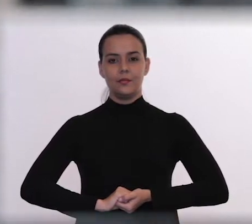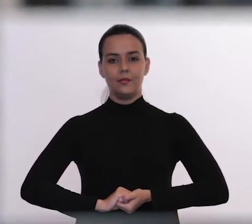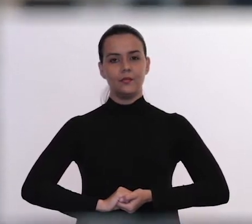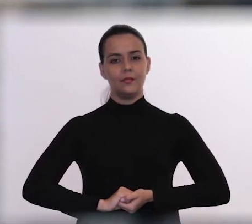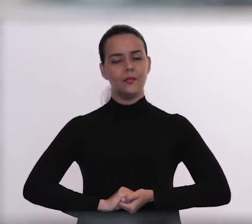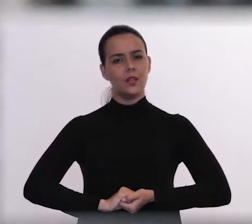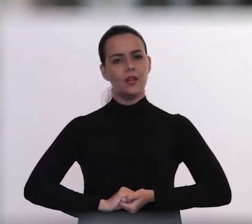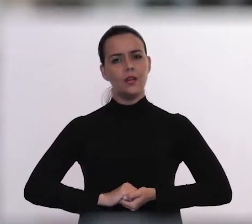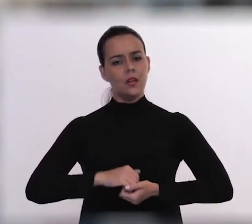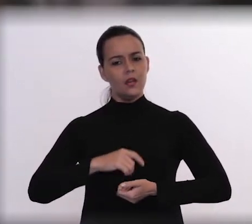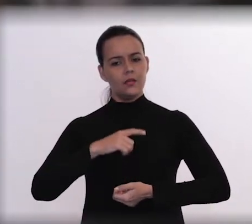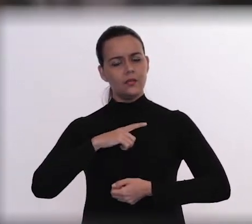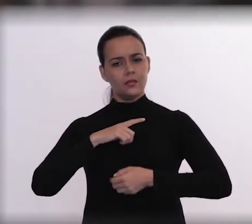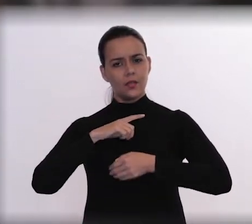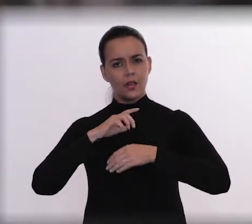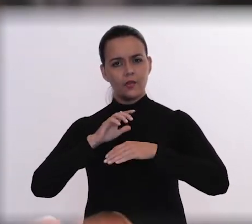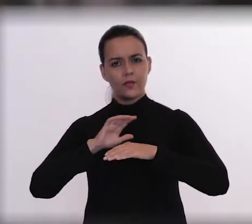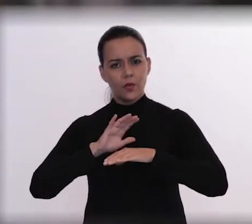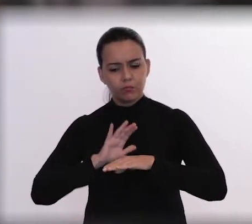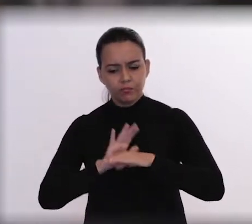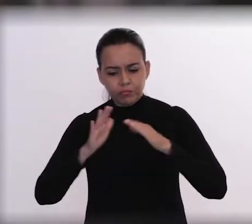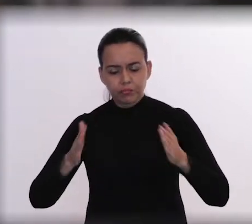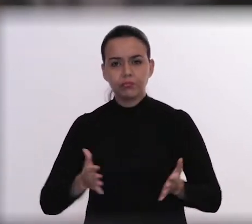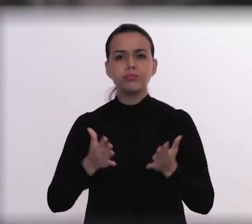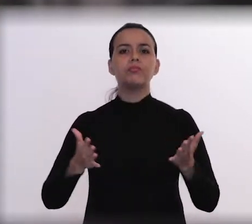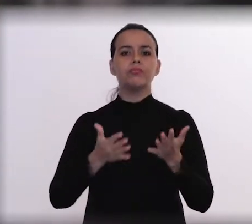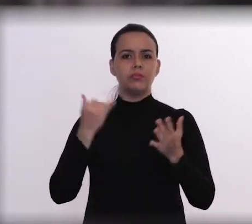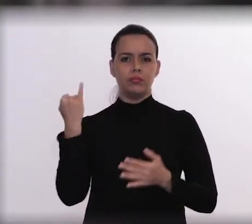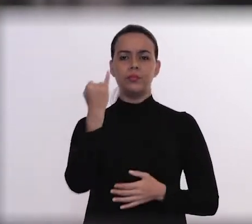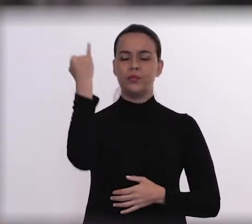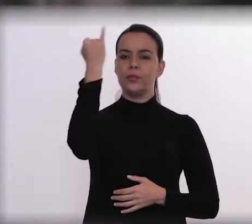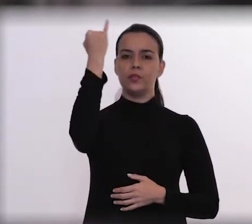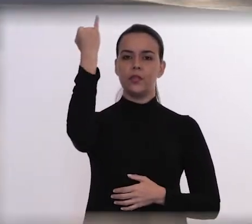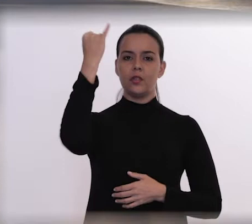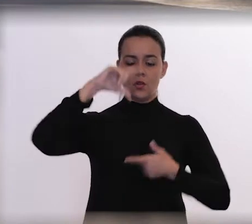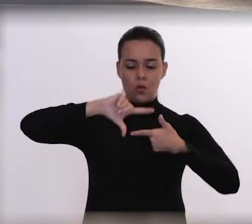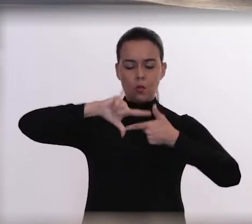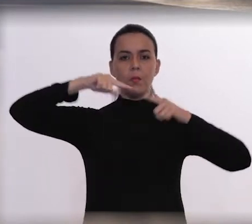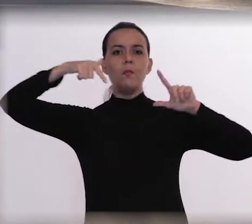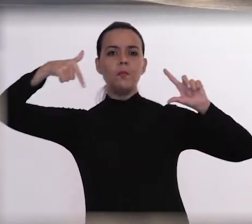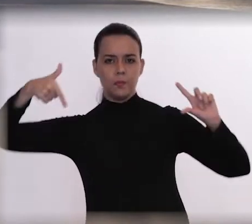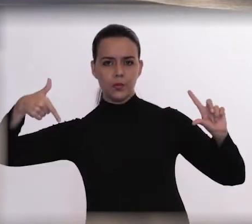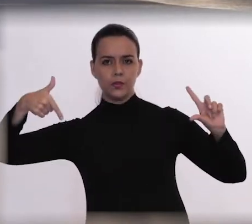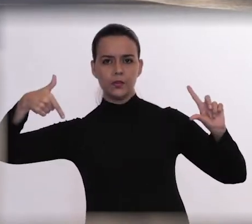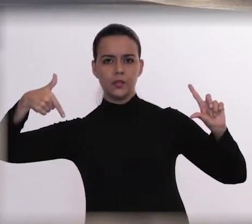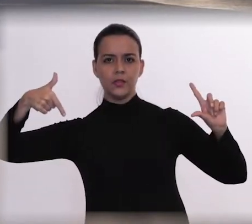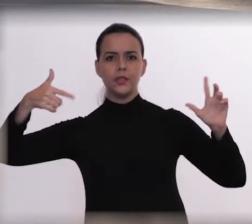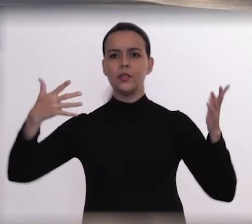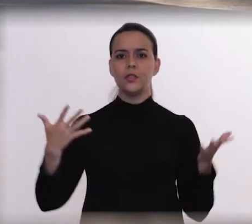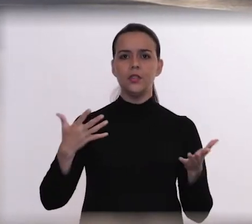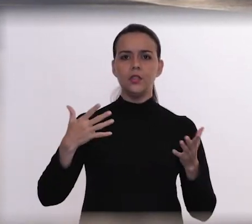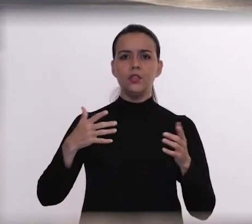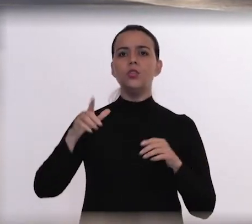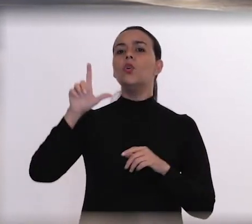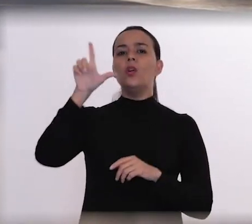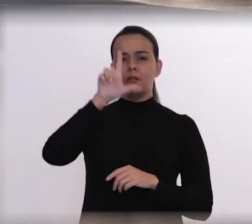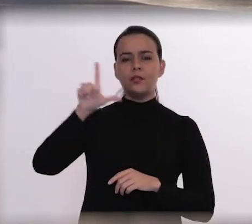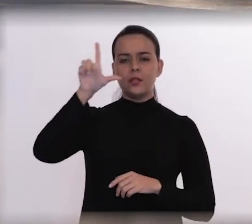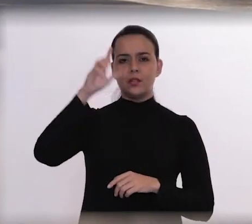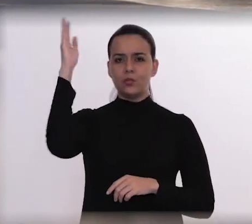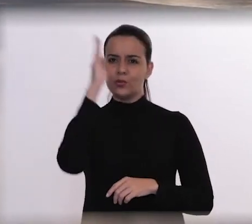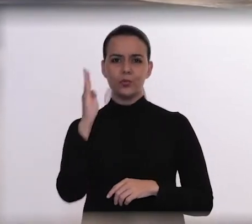Foi uma contribuição muito valiosa. Basta dizer que o modernismo desmoralizou completamente a literatura